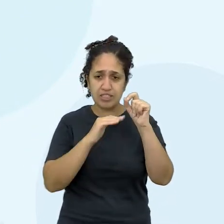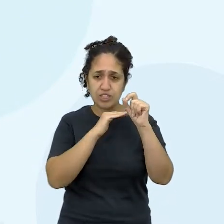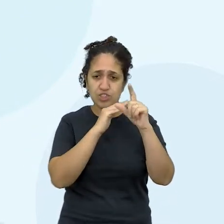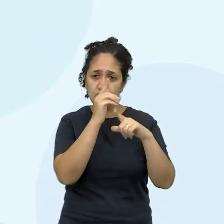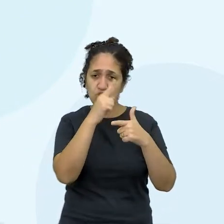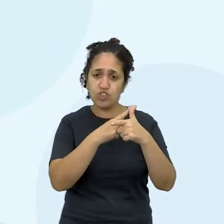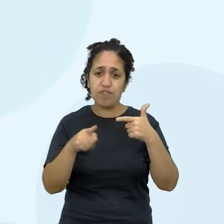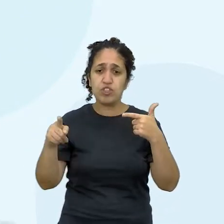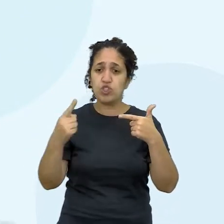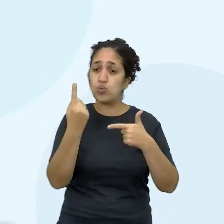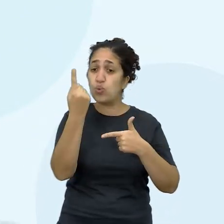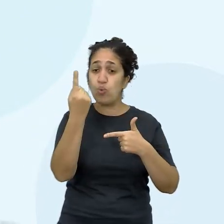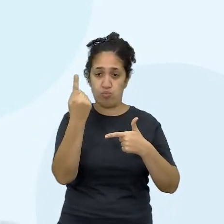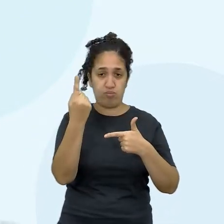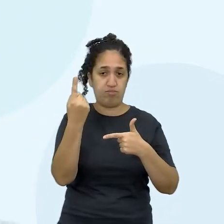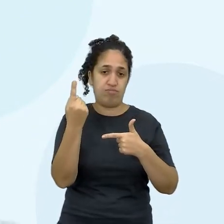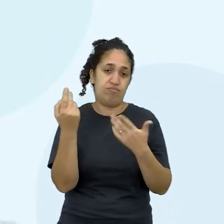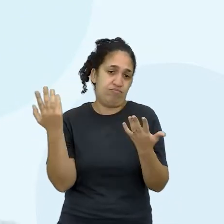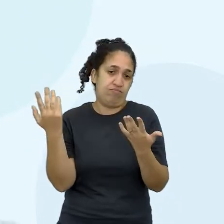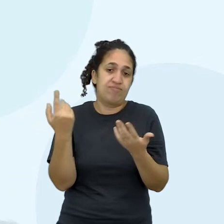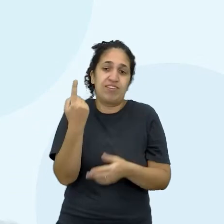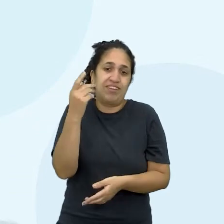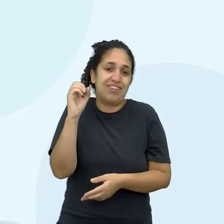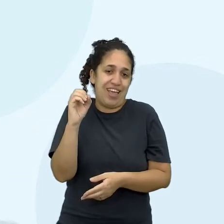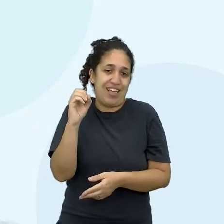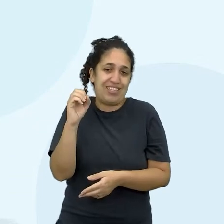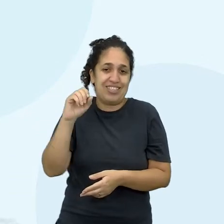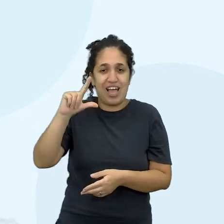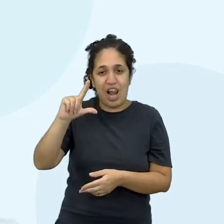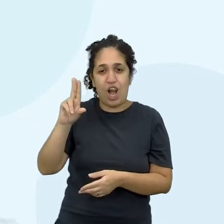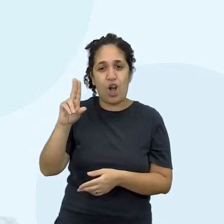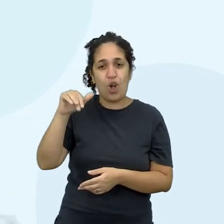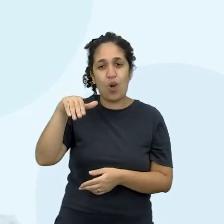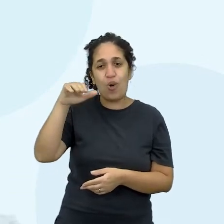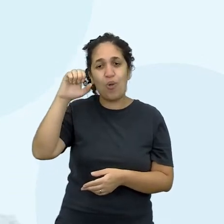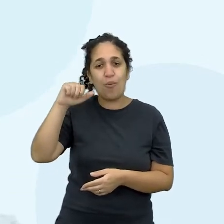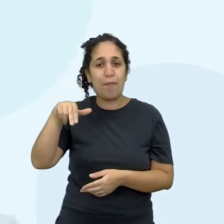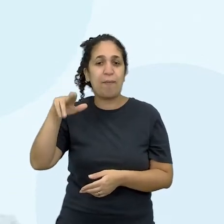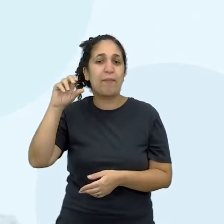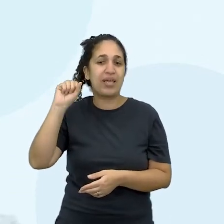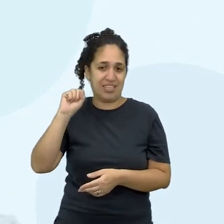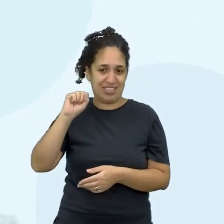metro quadrado, vai dar facinho 10 lumens por metro quadrado.